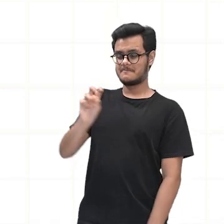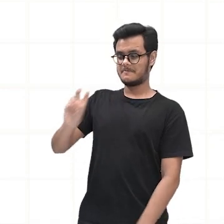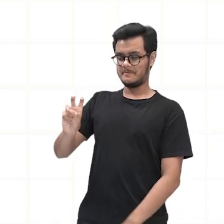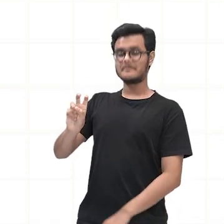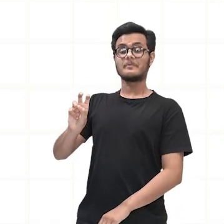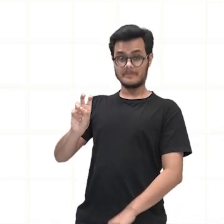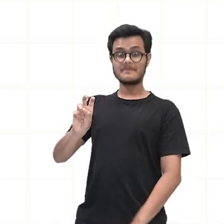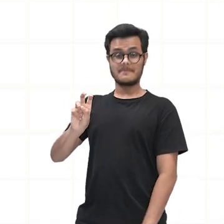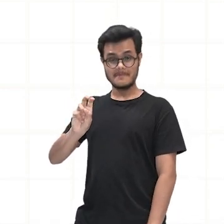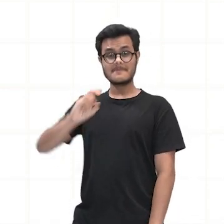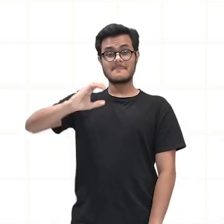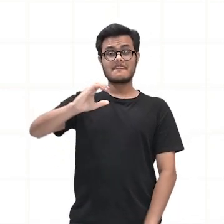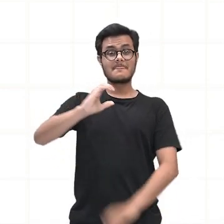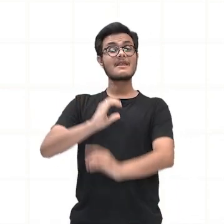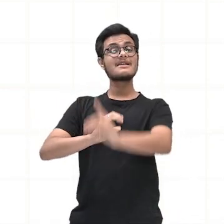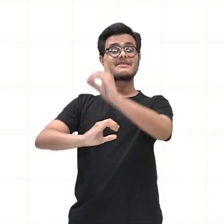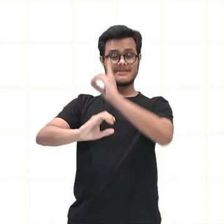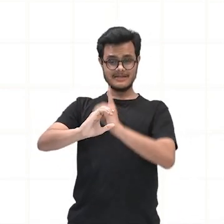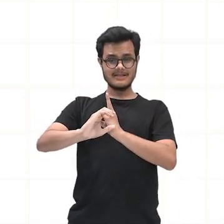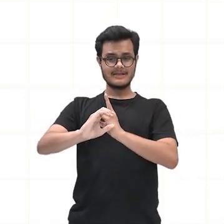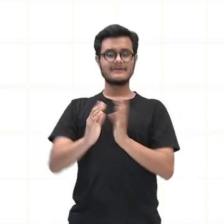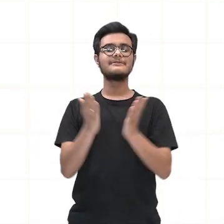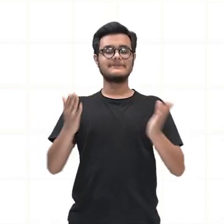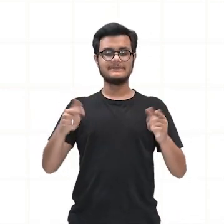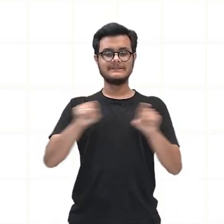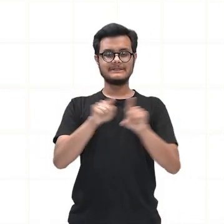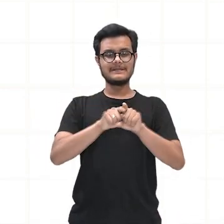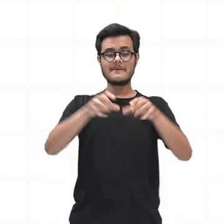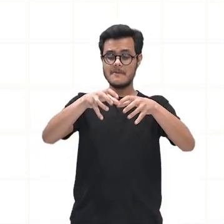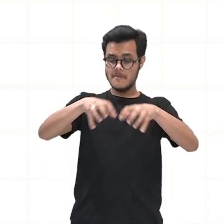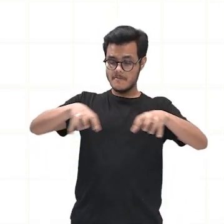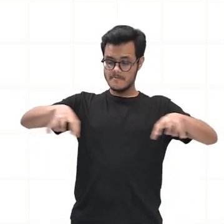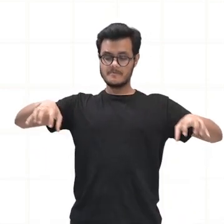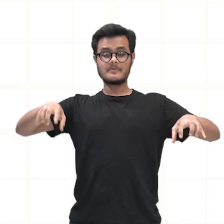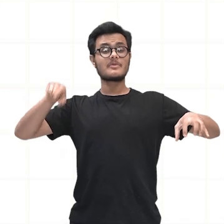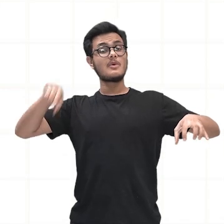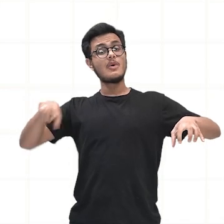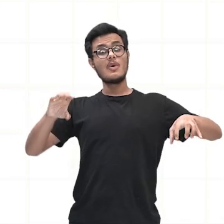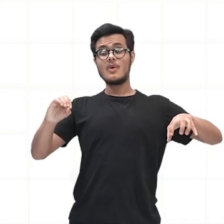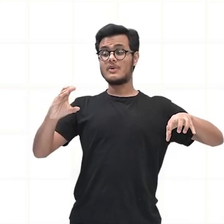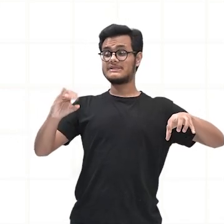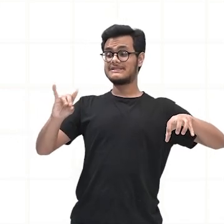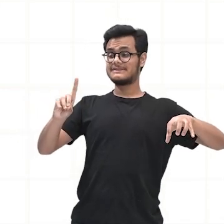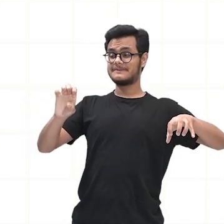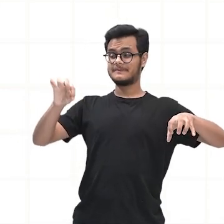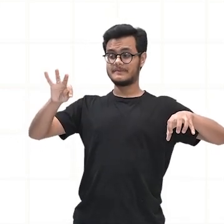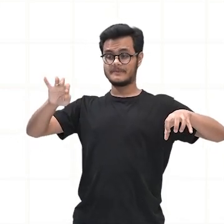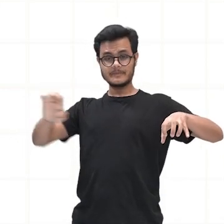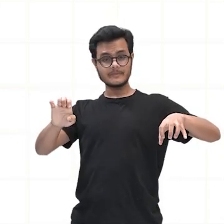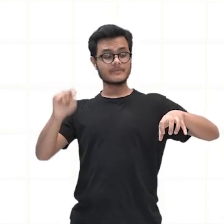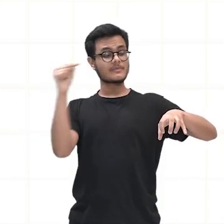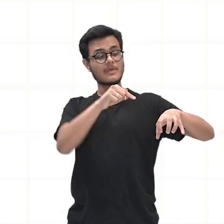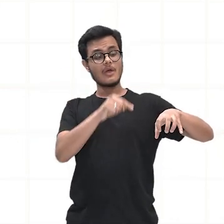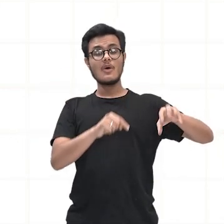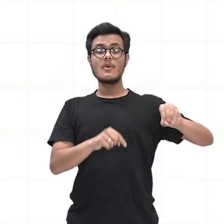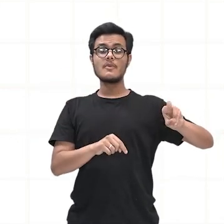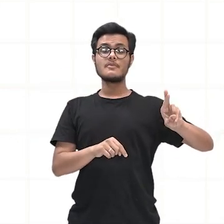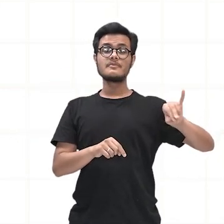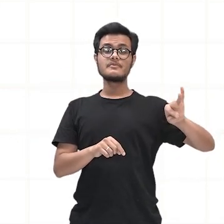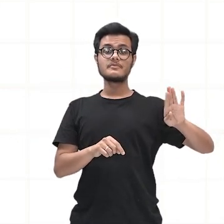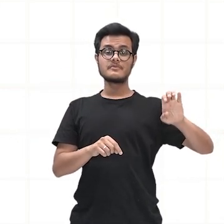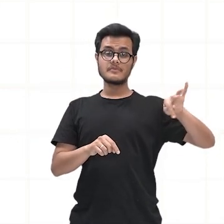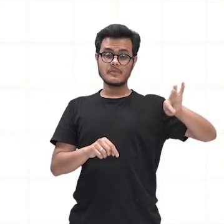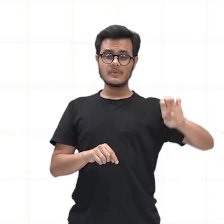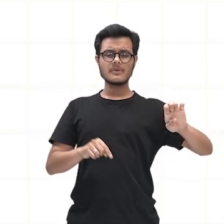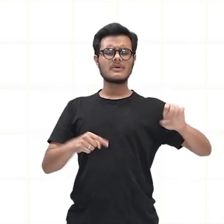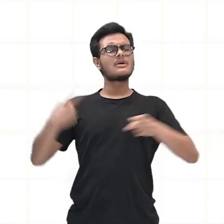criado o Império Romano do Ocidente e o Império Romano do Oriente. Mas por que,